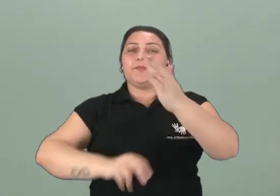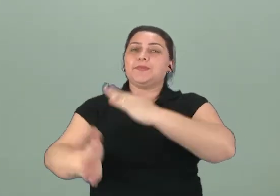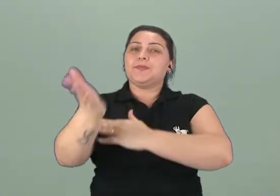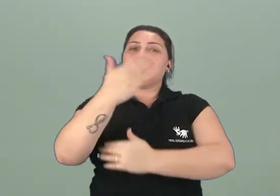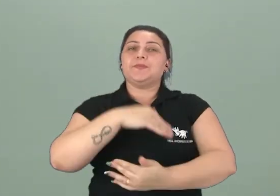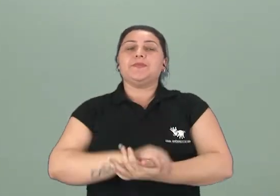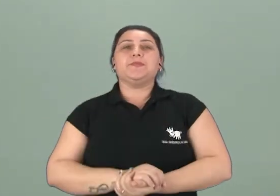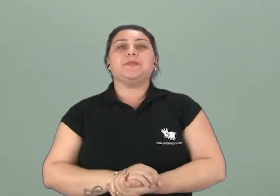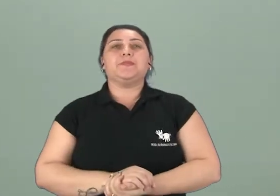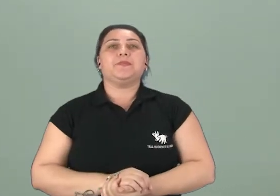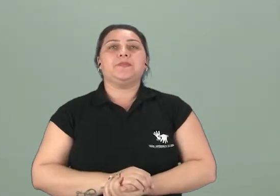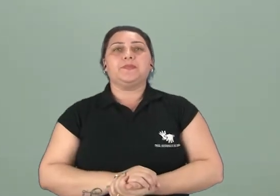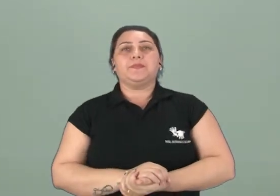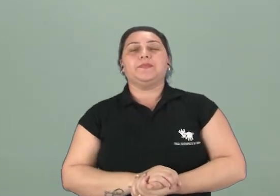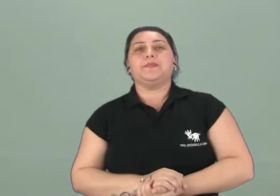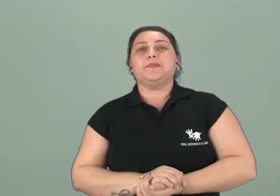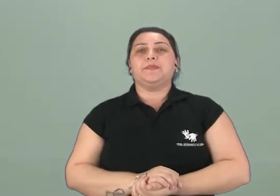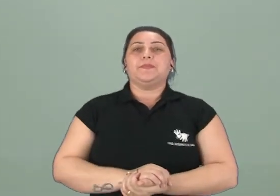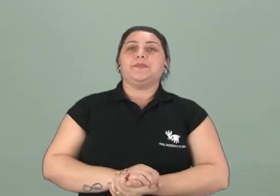tela.